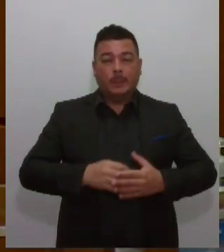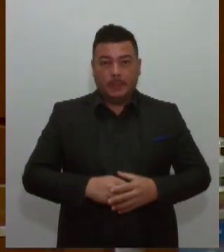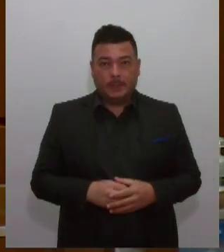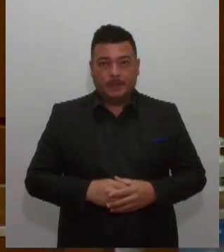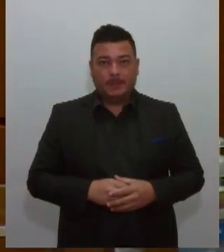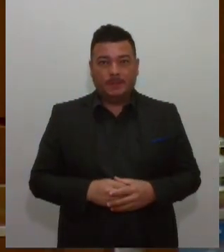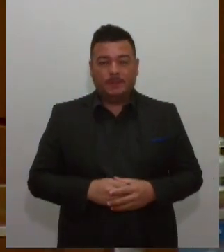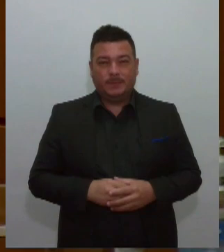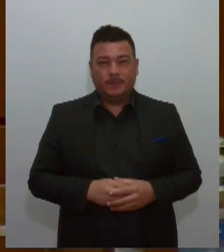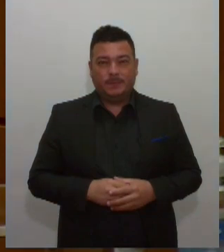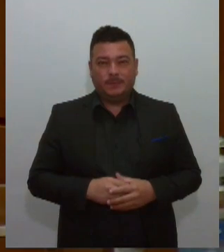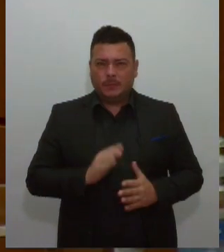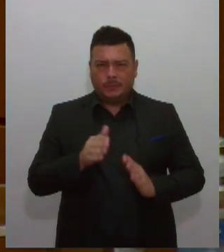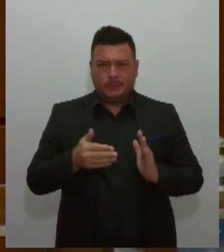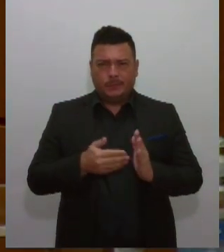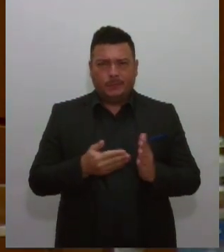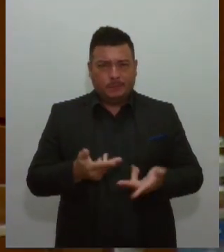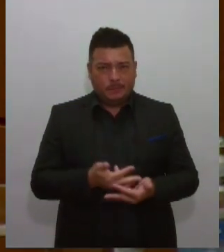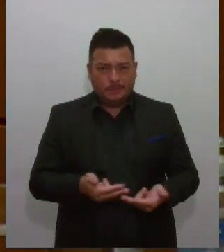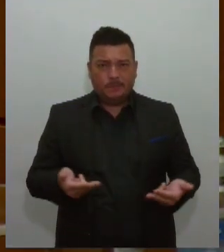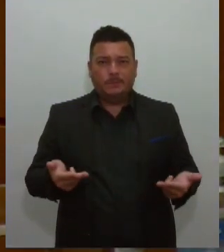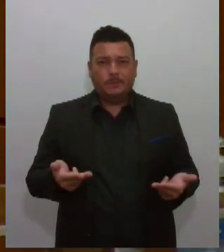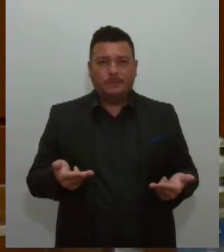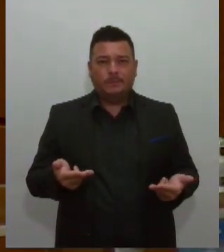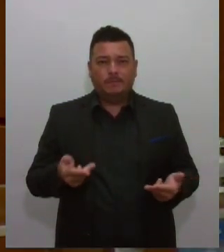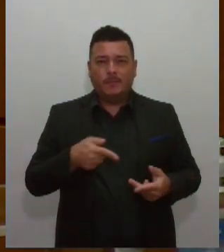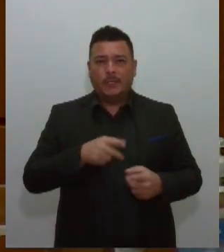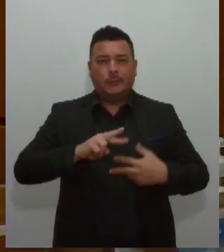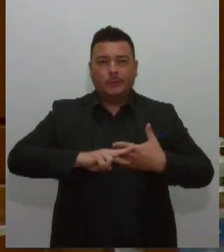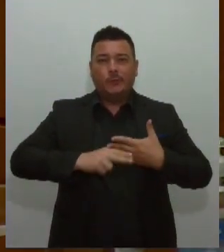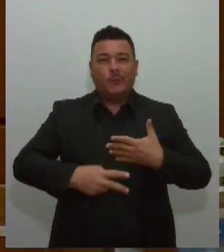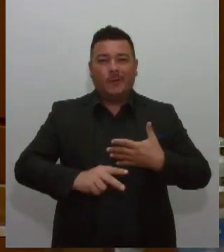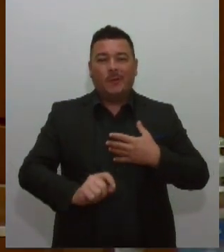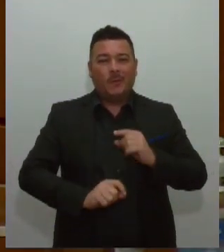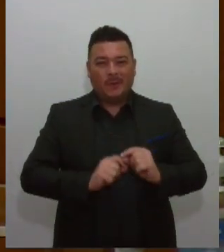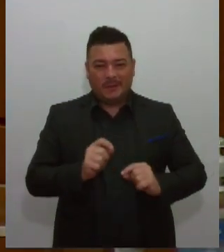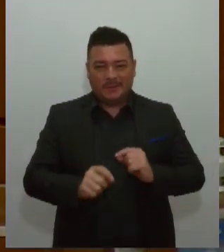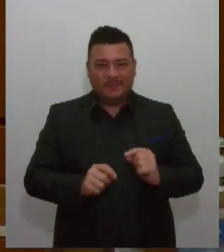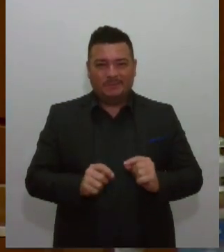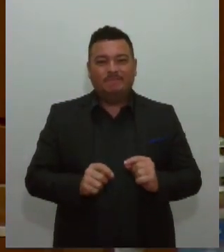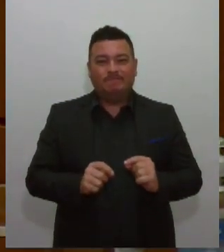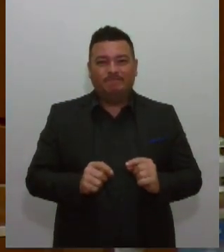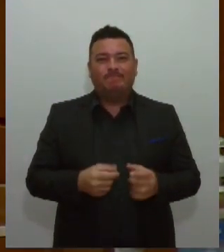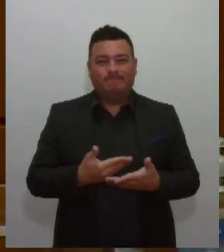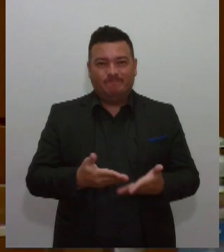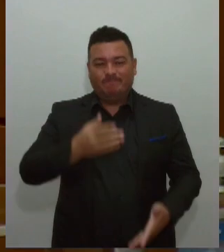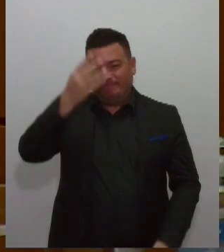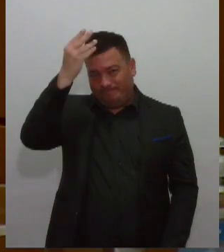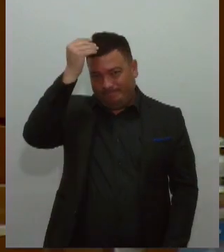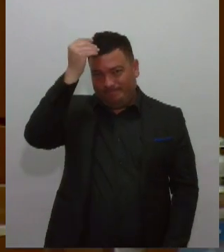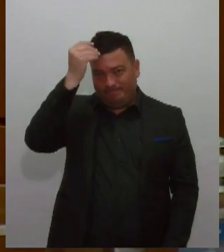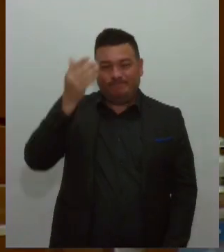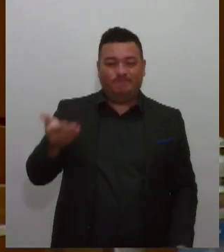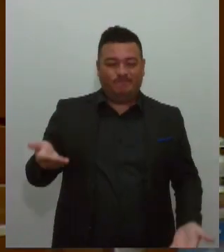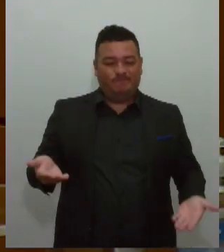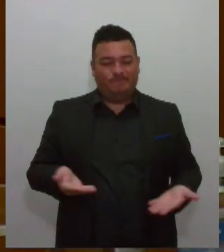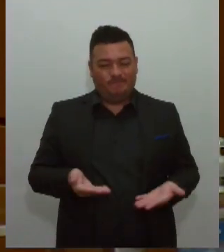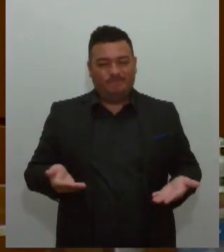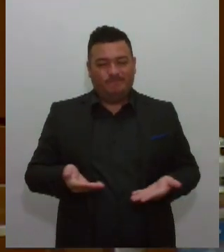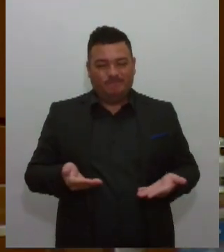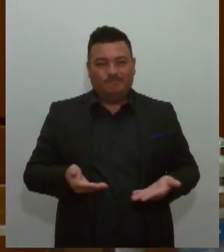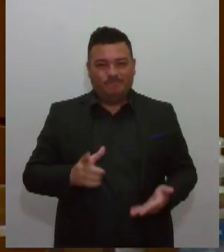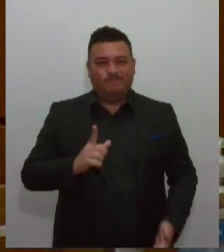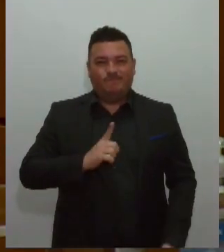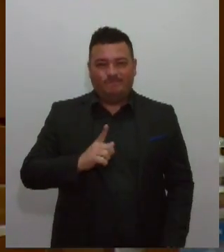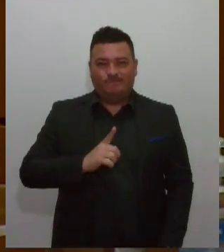Tudo isso refutou onde São Cristóvão hoje tem a